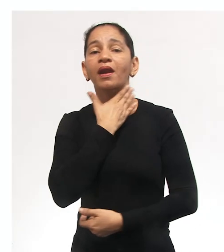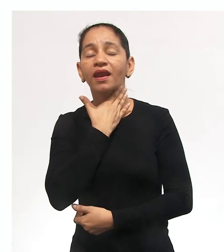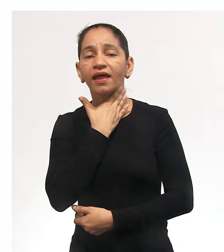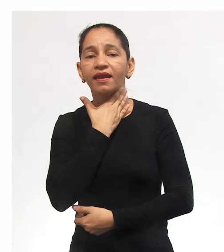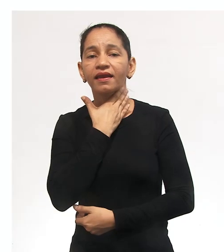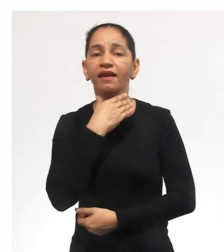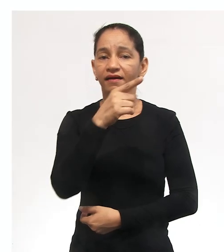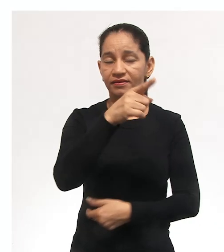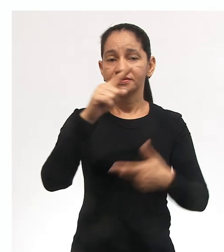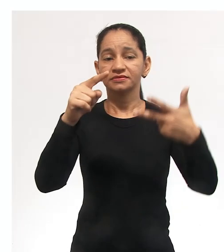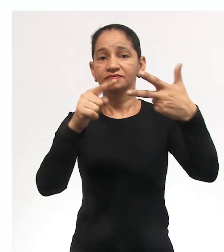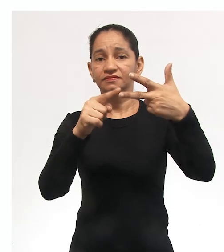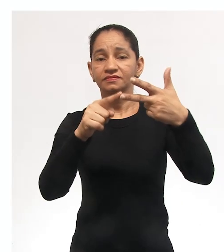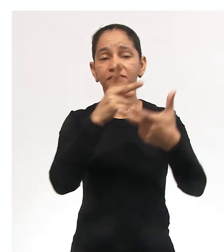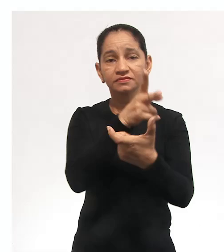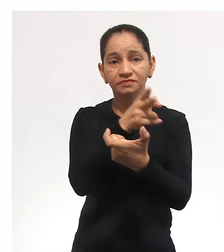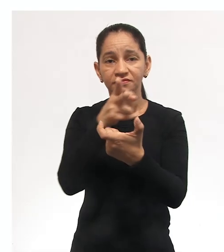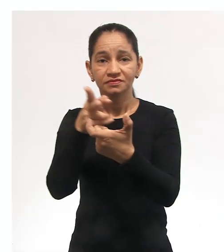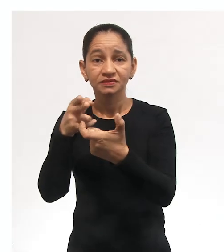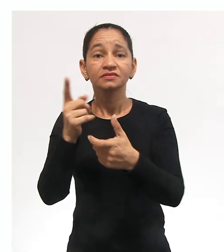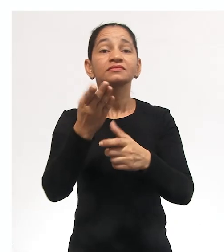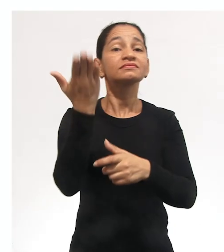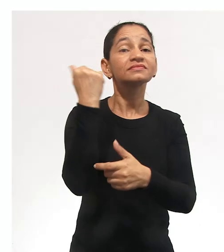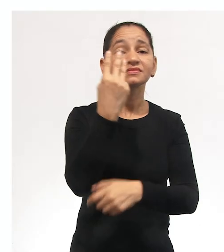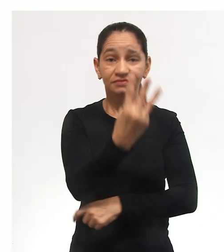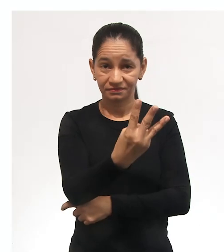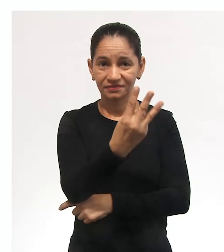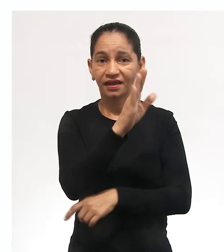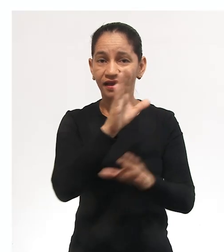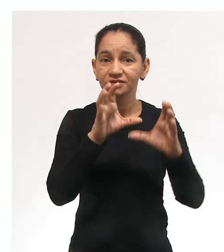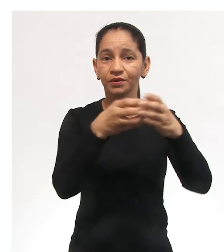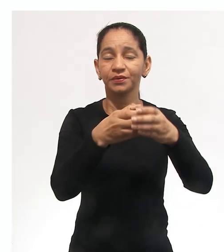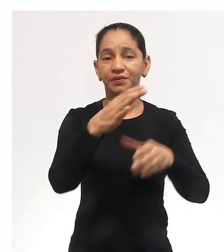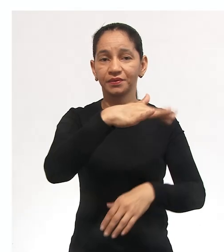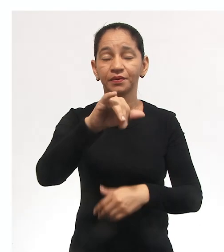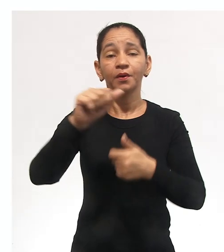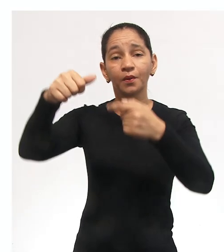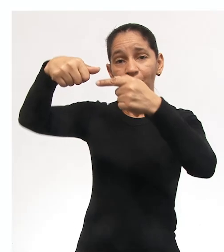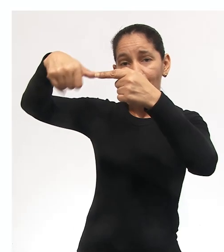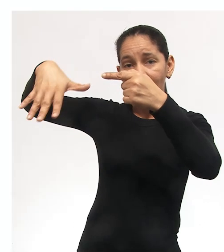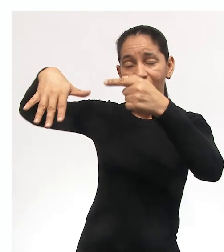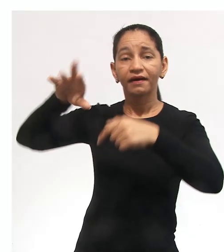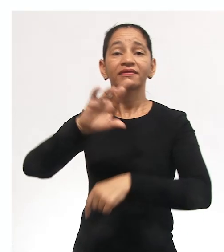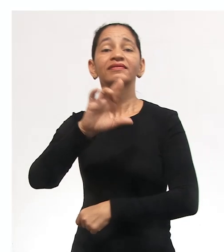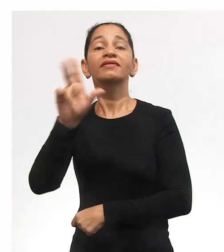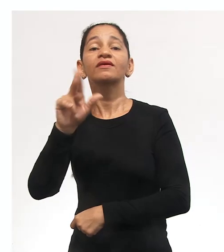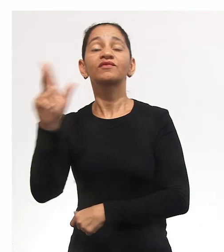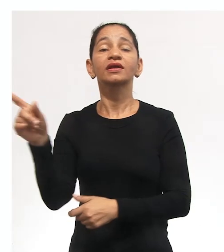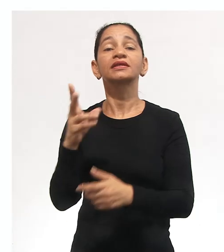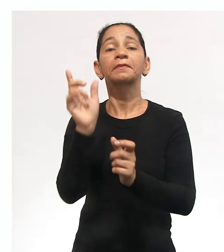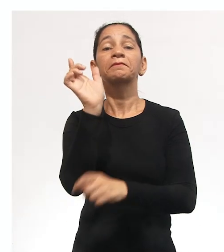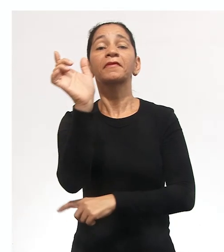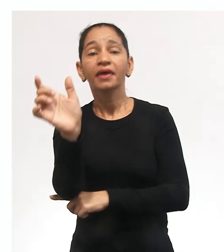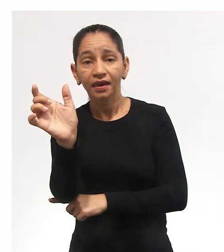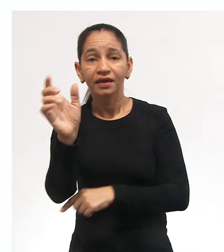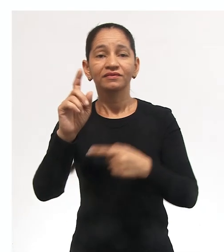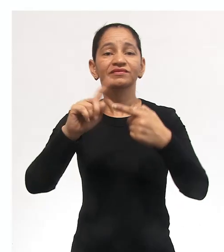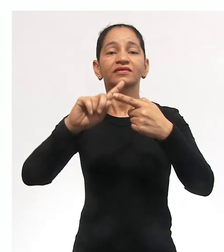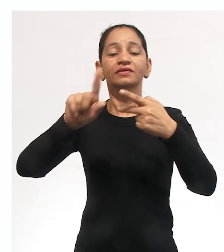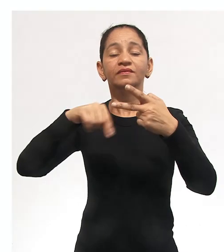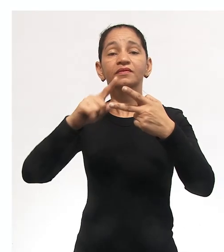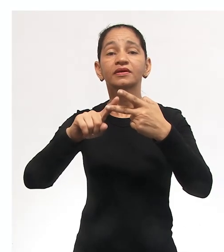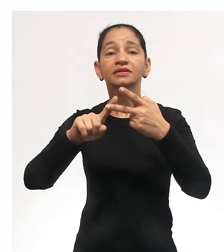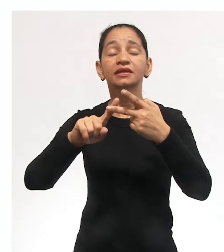o fônico e o silábico, que nós lemos anteriormente. E o analítico,